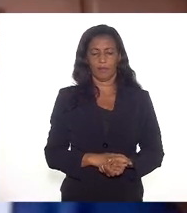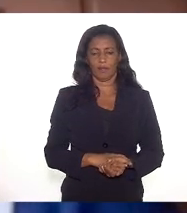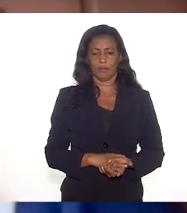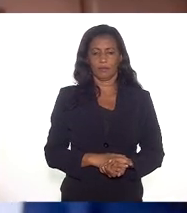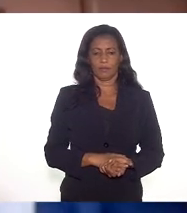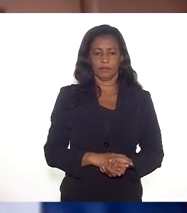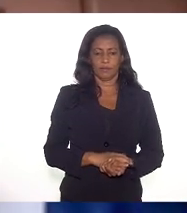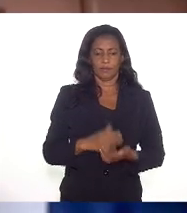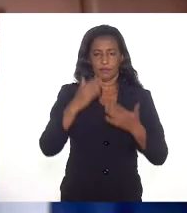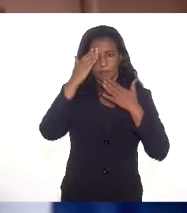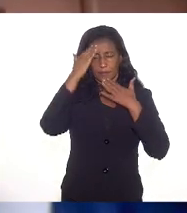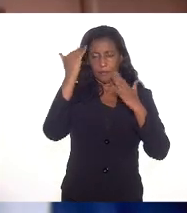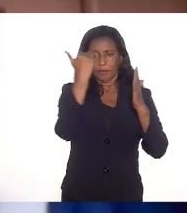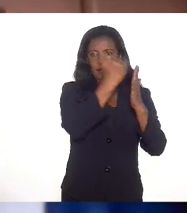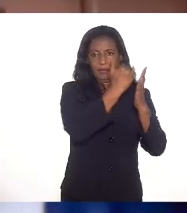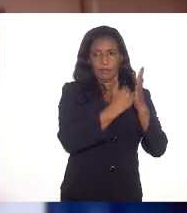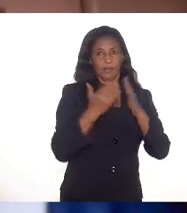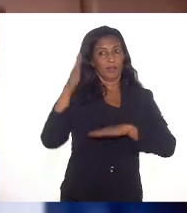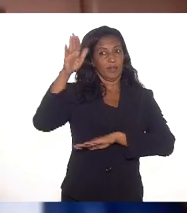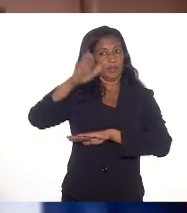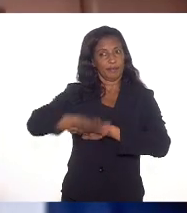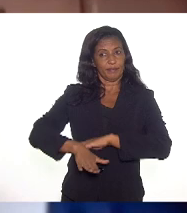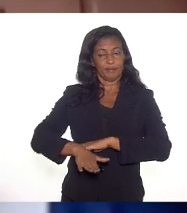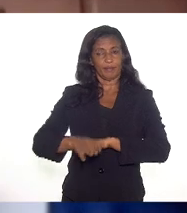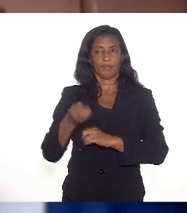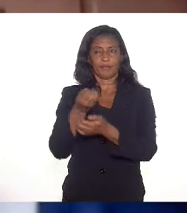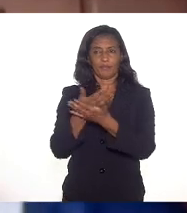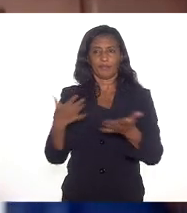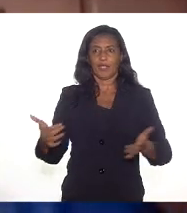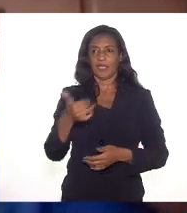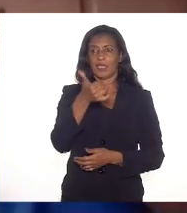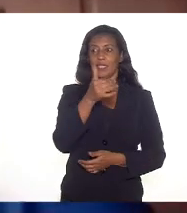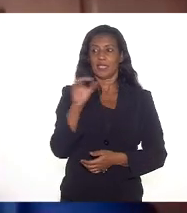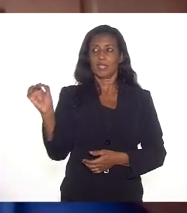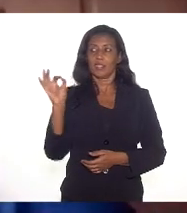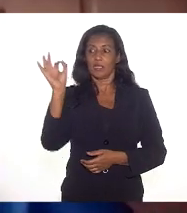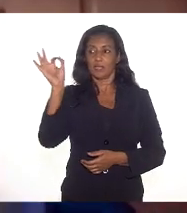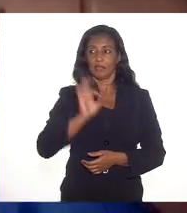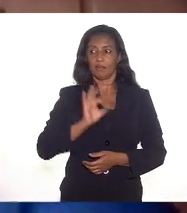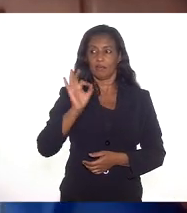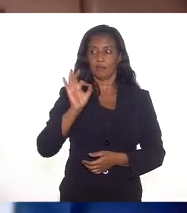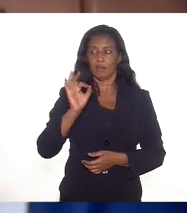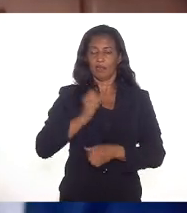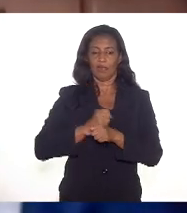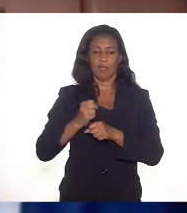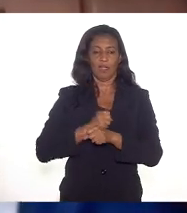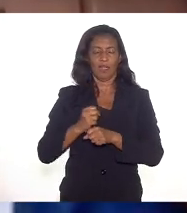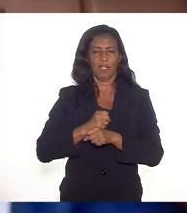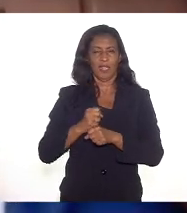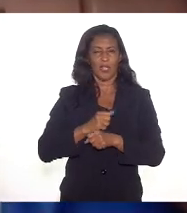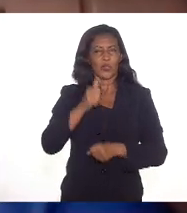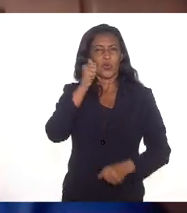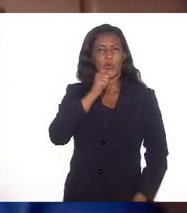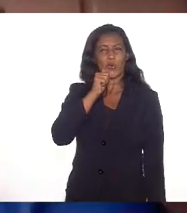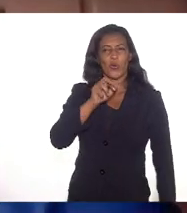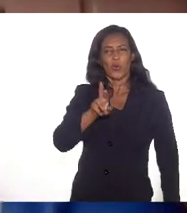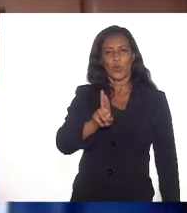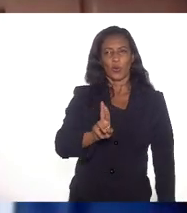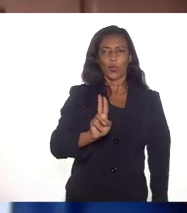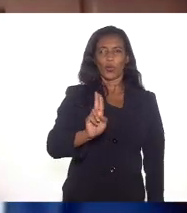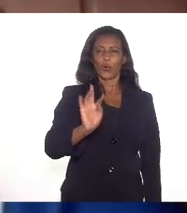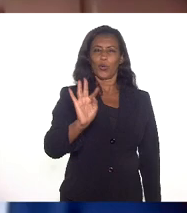Obrigada, presidente. O meu pela ordem dessa tarde é para celebrar os 100 anos de nascimento de Ruth de Souza, né? Uma